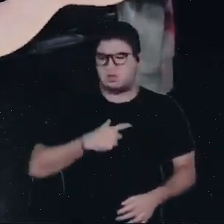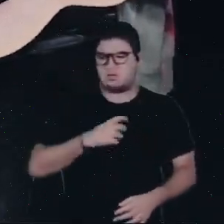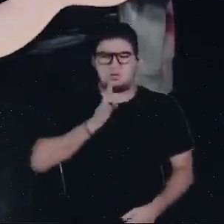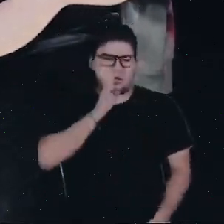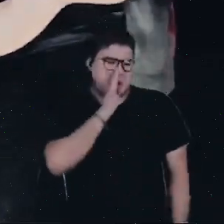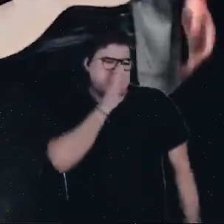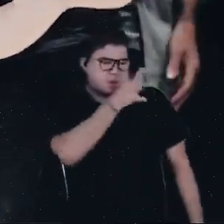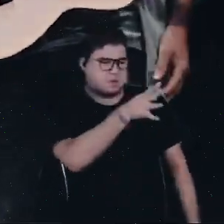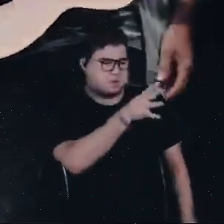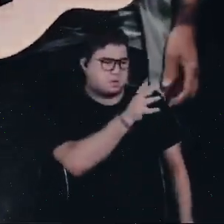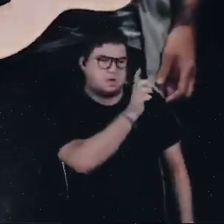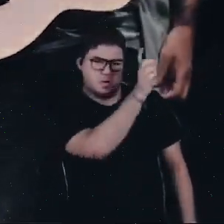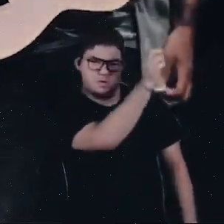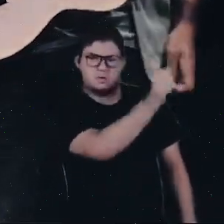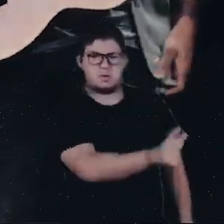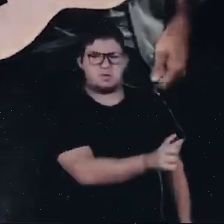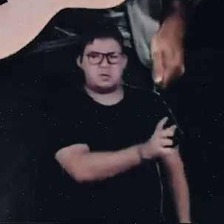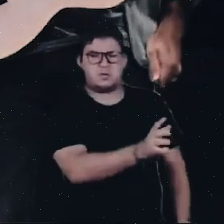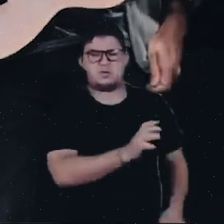alguém?